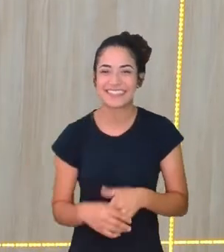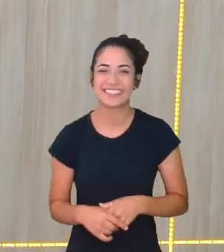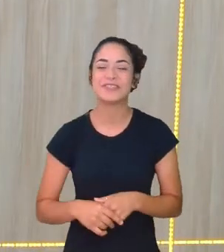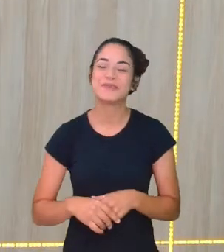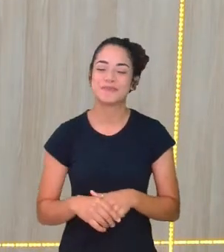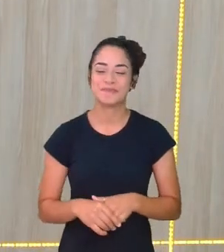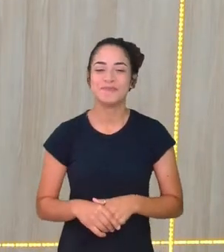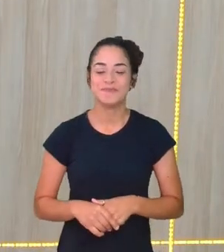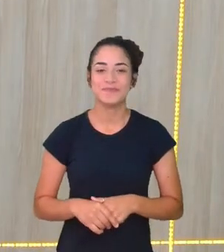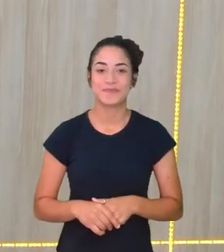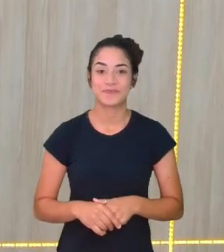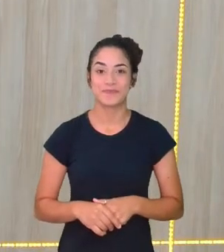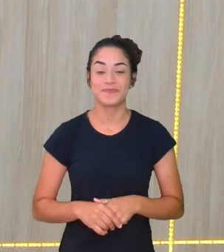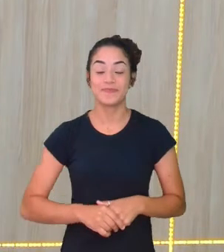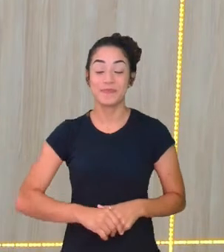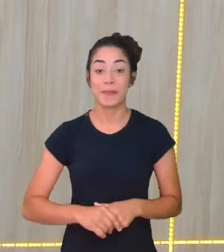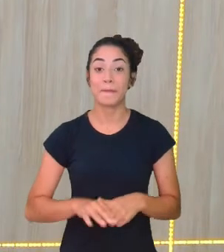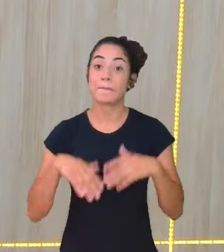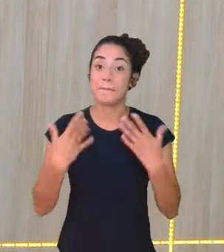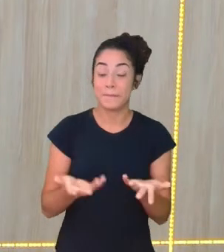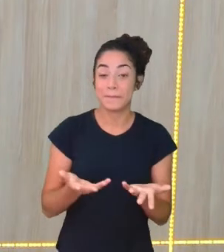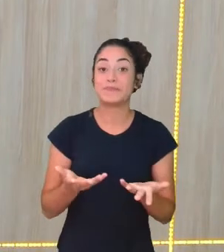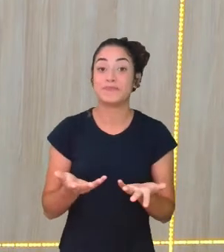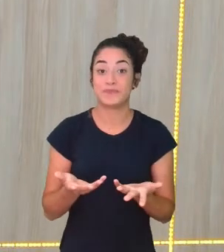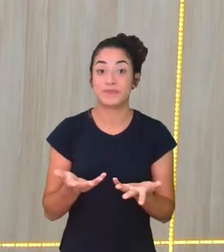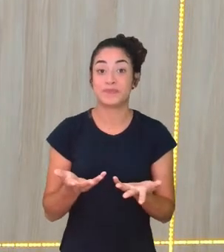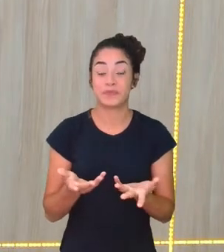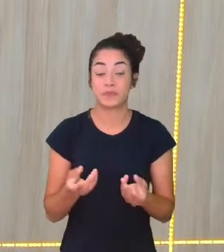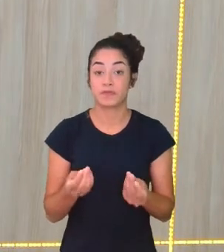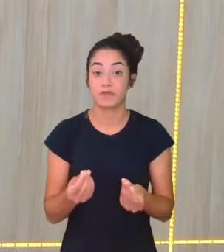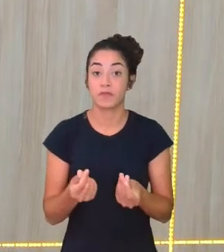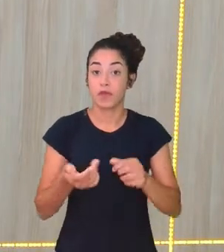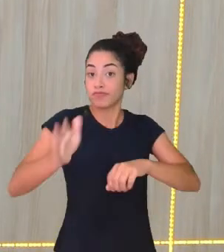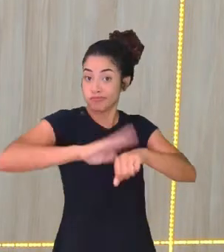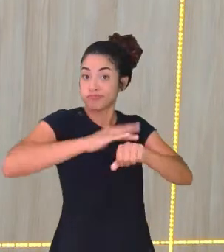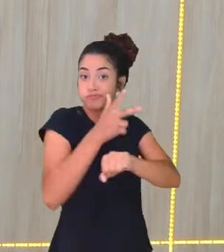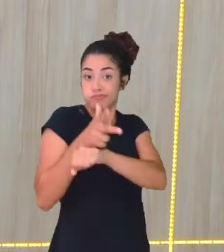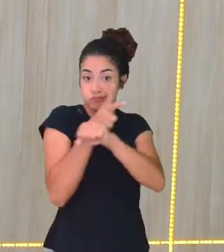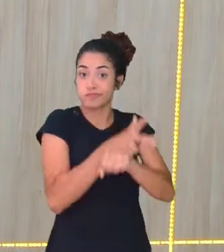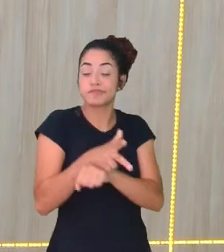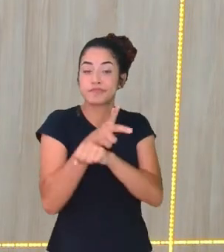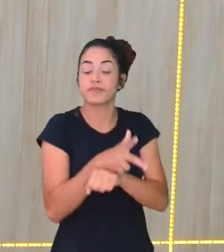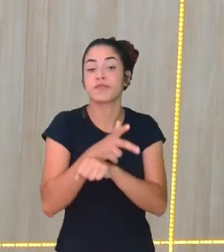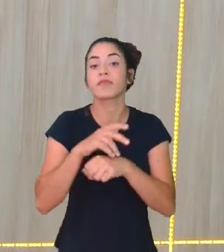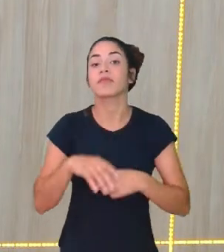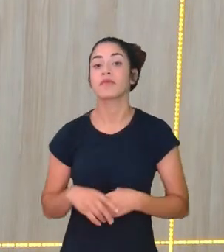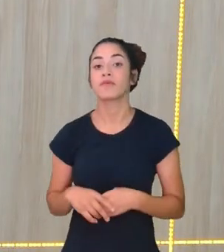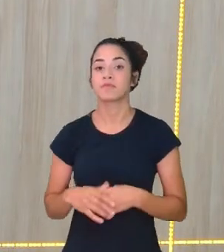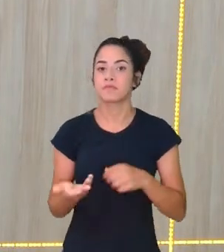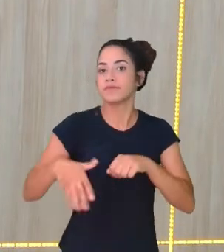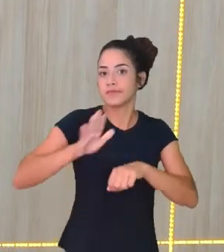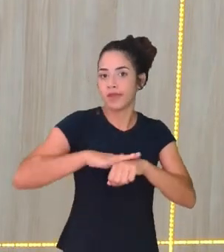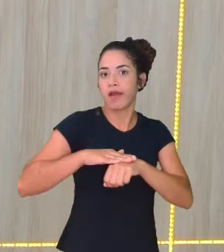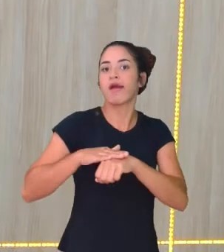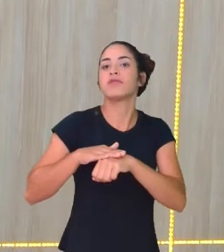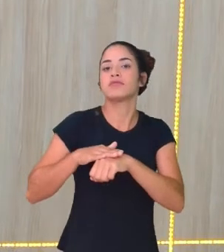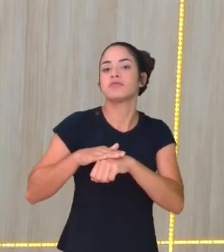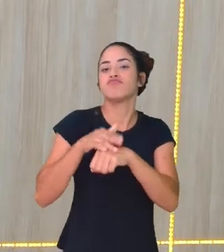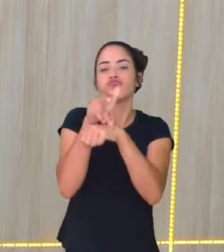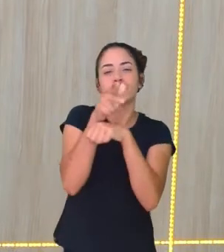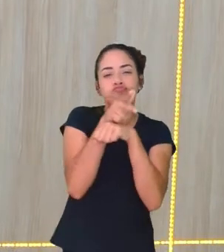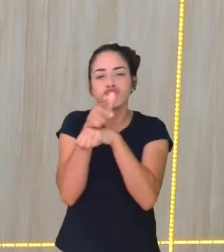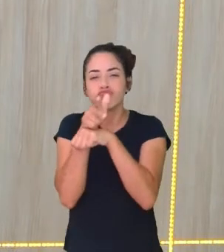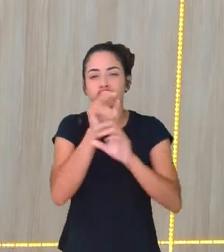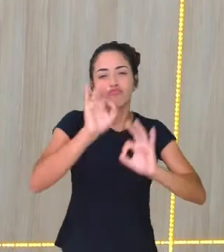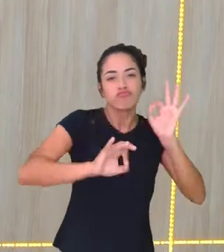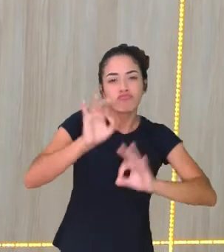inteligível aqui para todos e todos então a produção aí é por trás das câmeras com